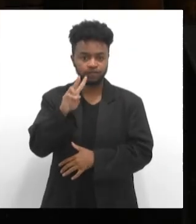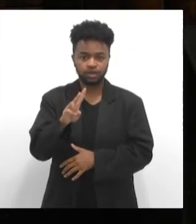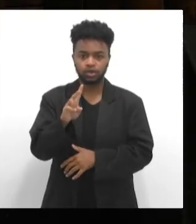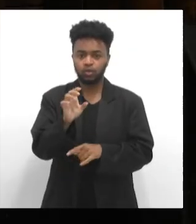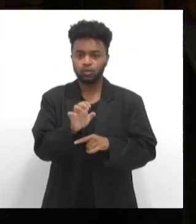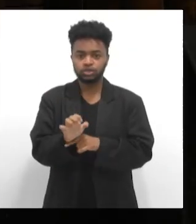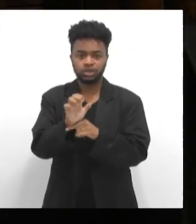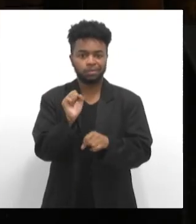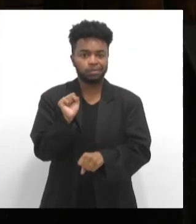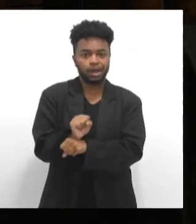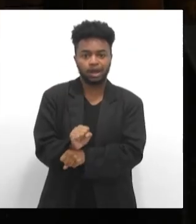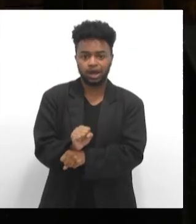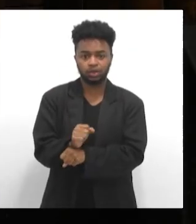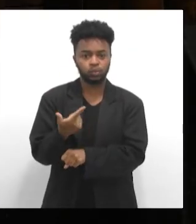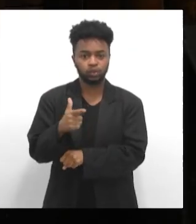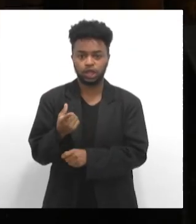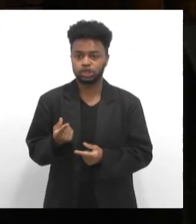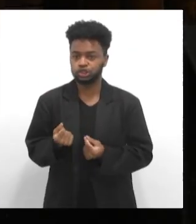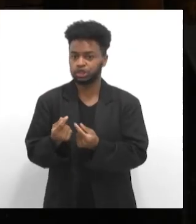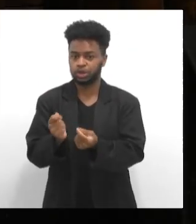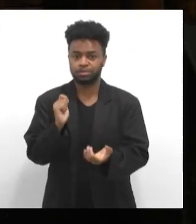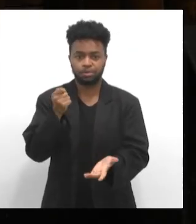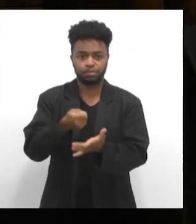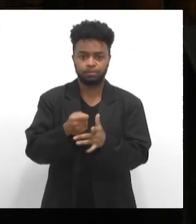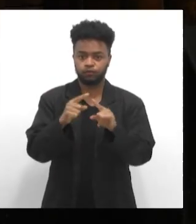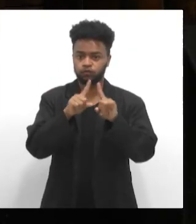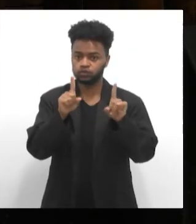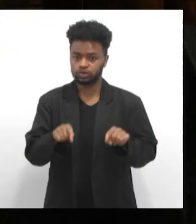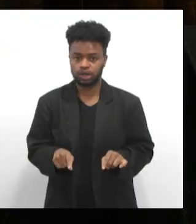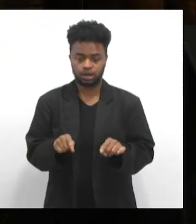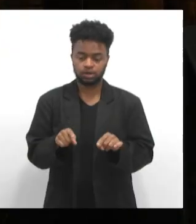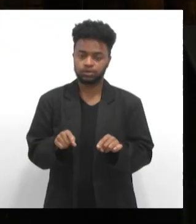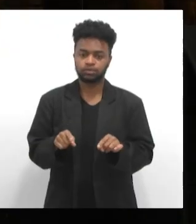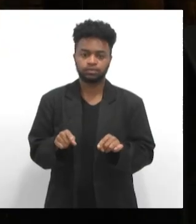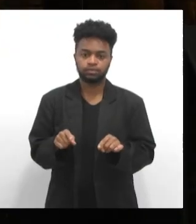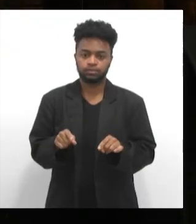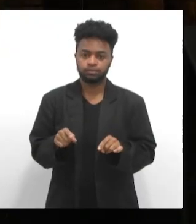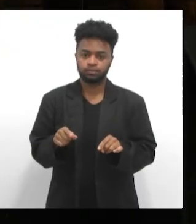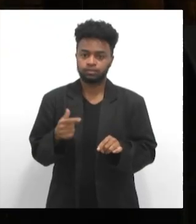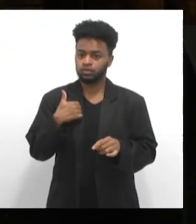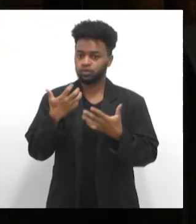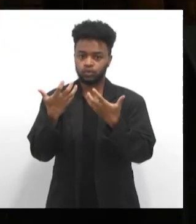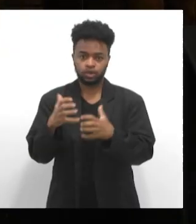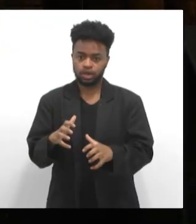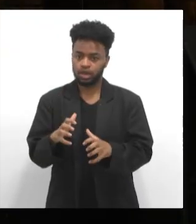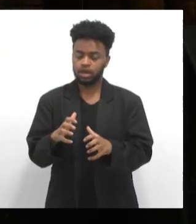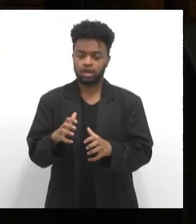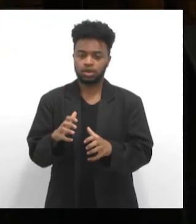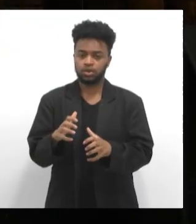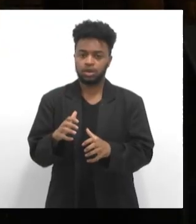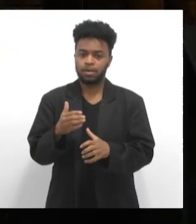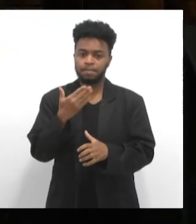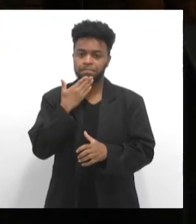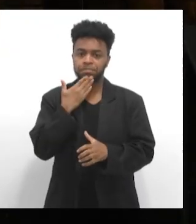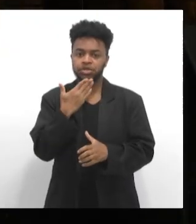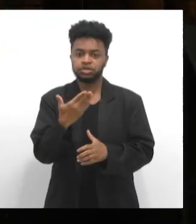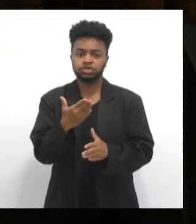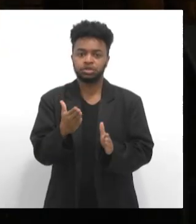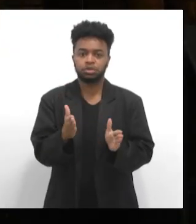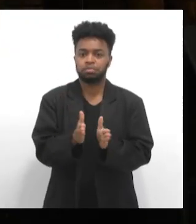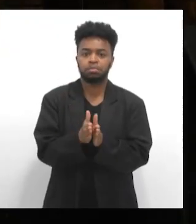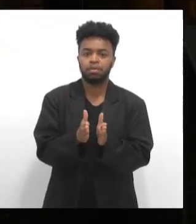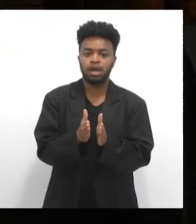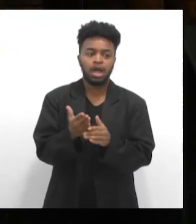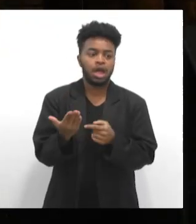parado, sem dinheiro para pagar o funcionário, vivendo de bolsas, de esmolas, né, com